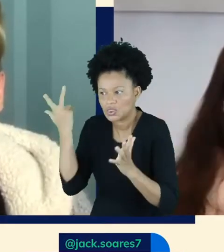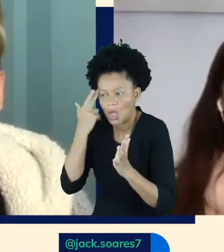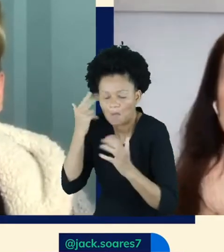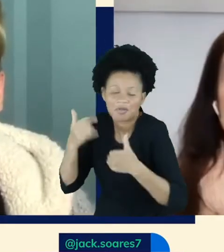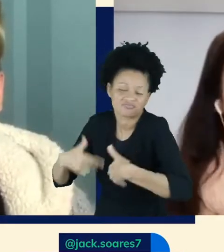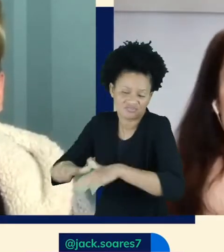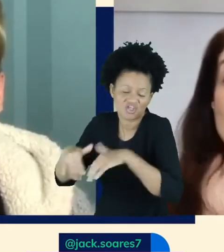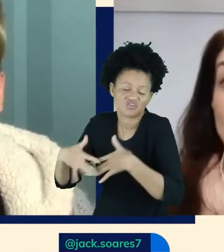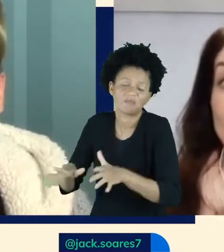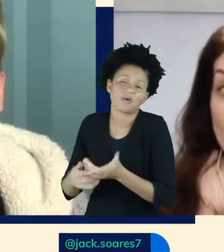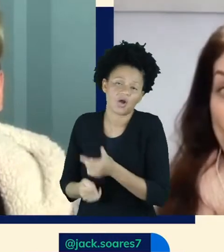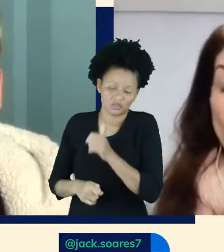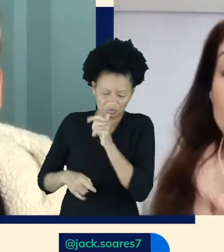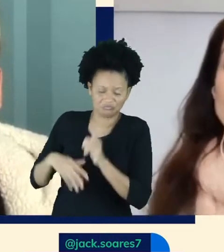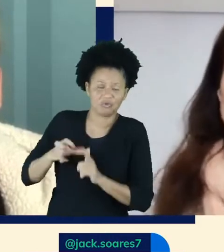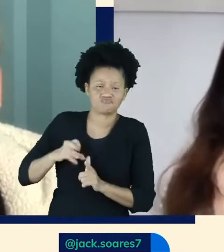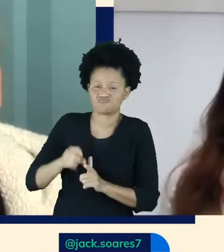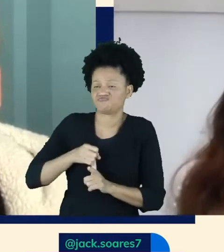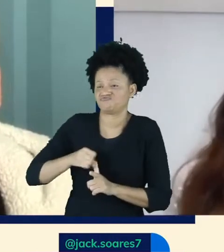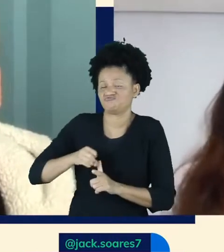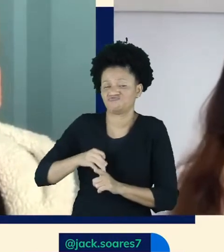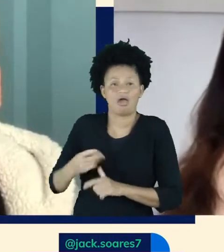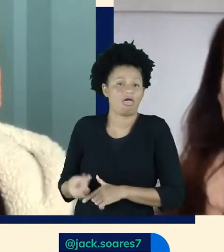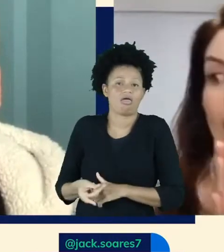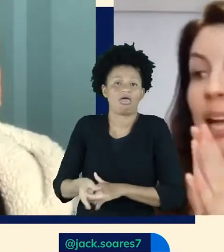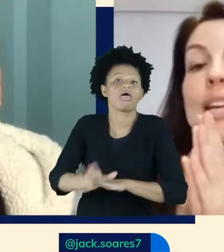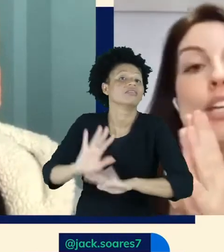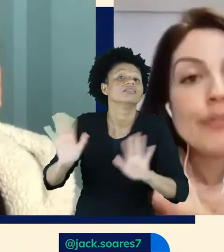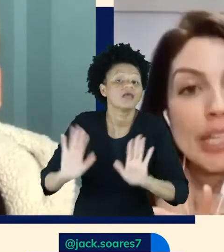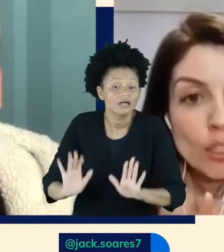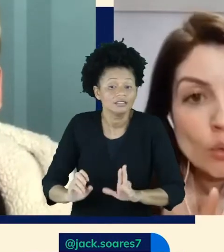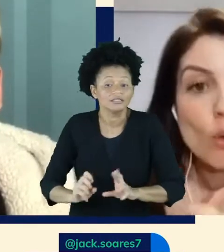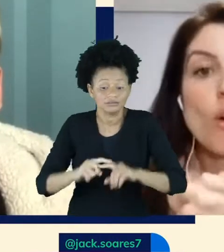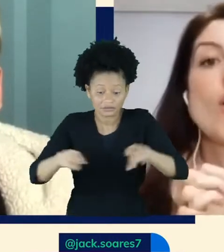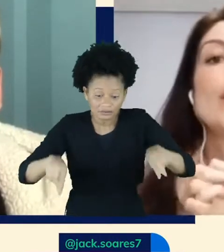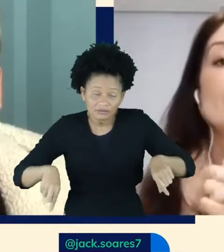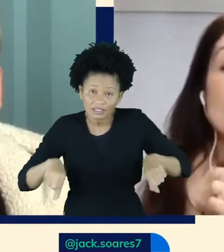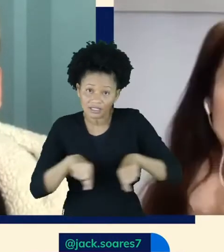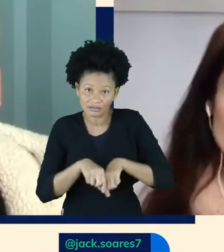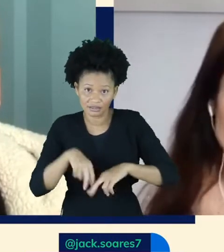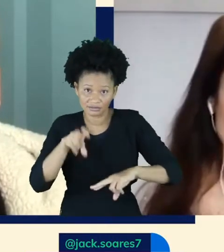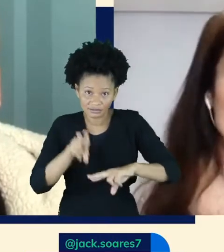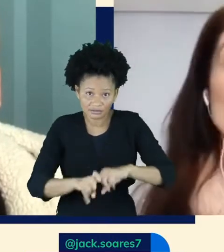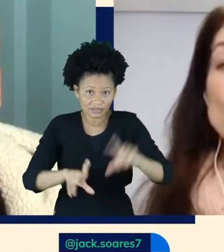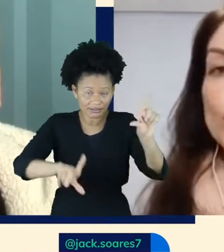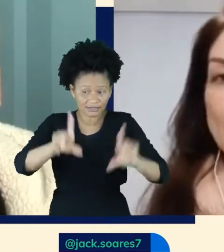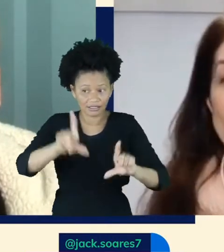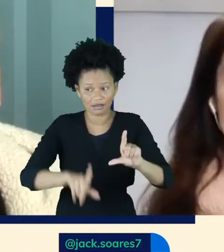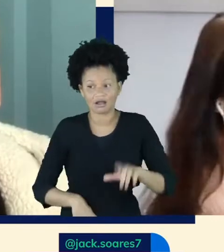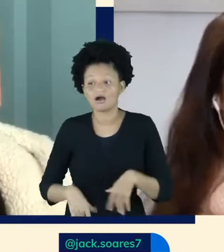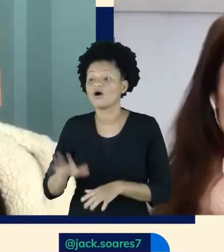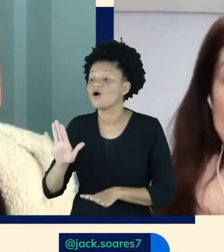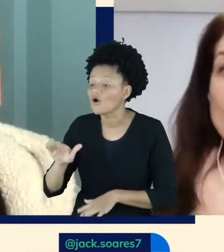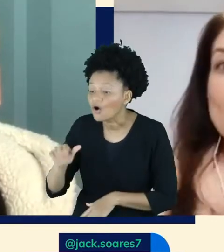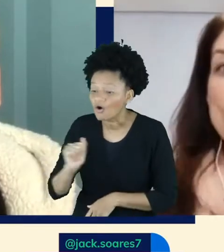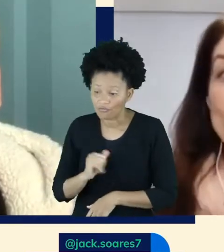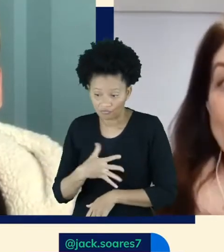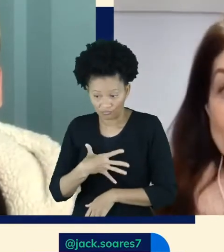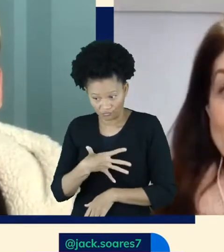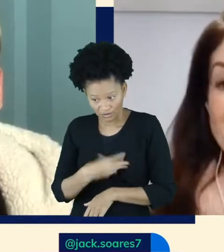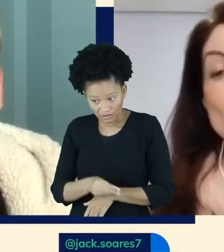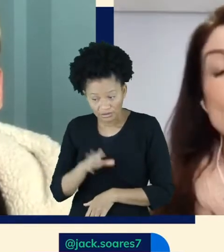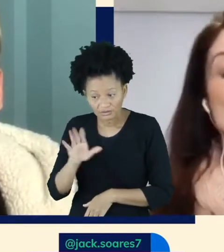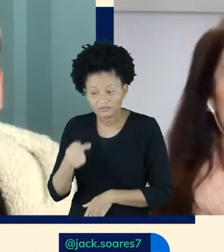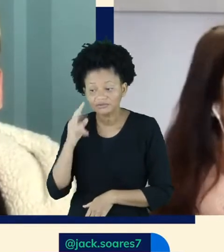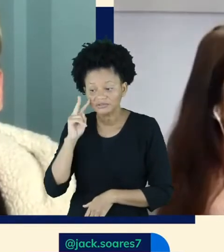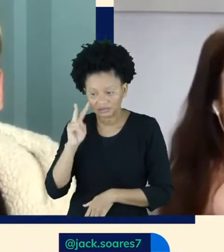pingolim eternamente na sala. Não, ele está na sala, então eu falar, filho, olha, a mamãe tá vendo, tudo bem. Eu sei que você tem um